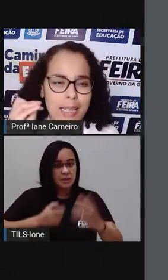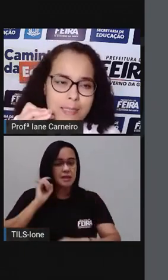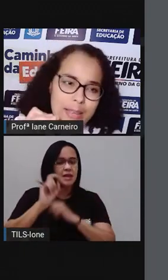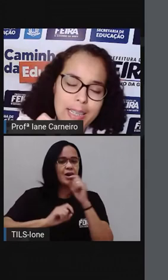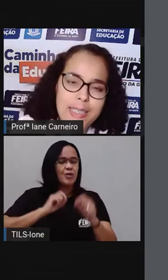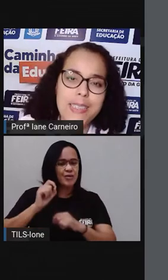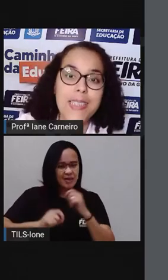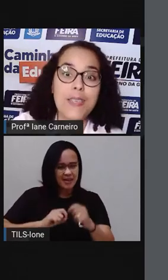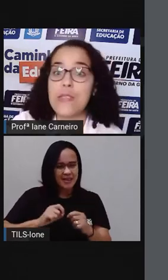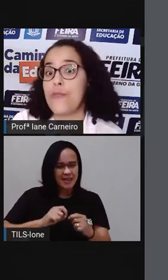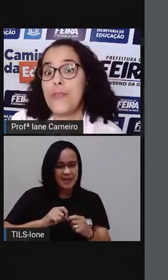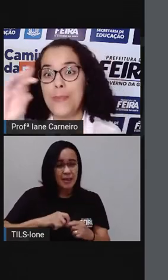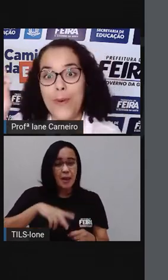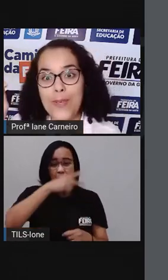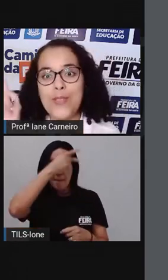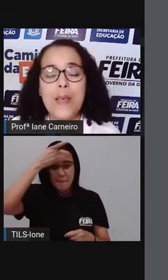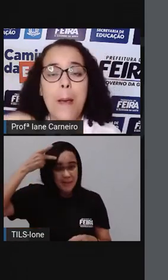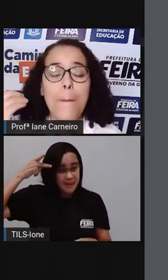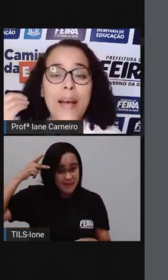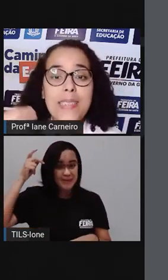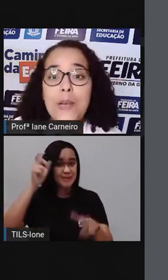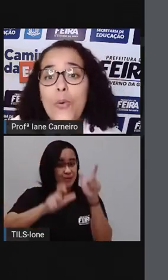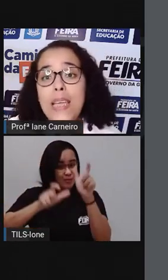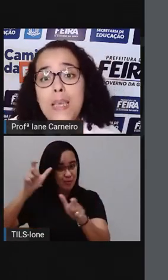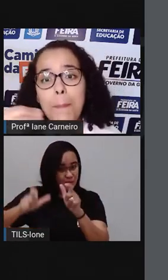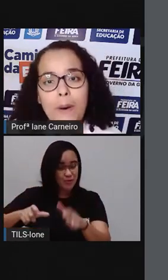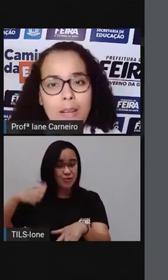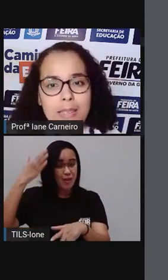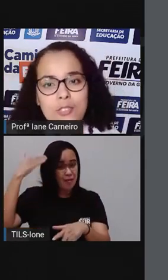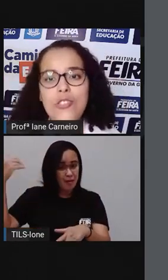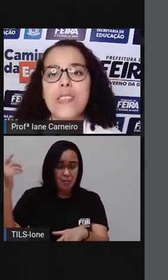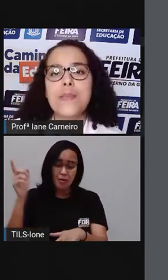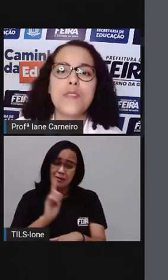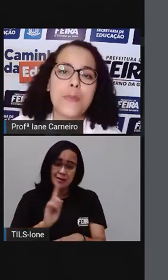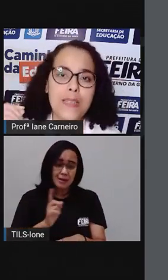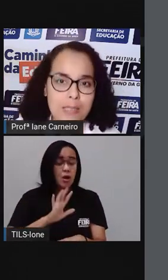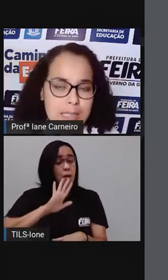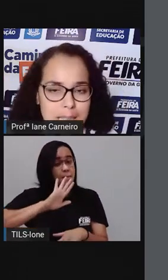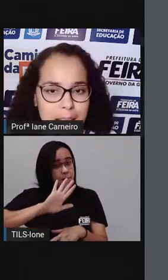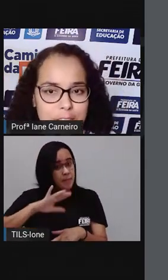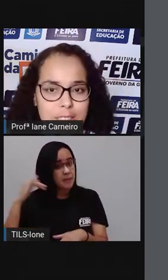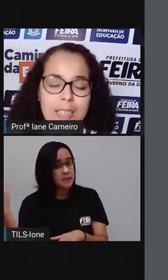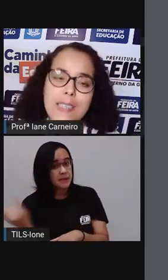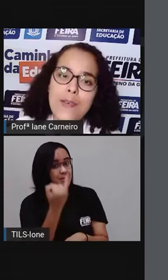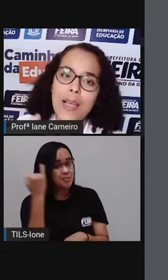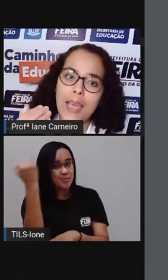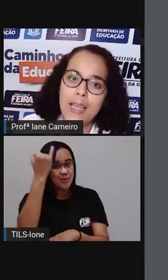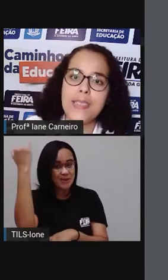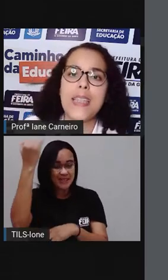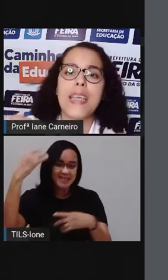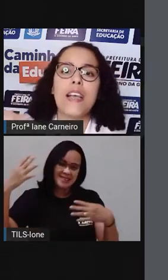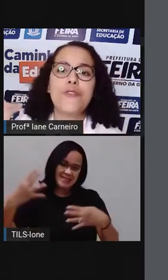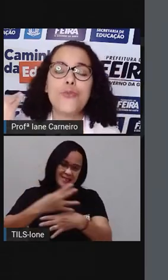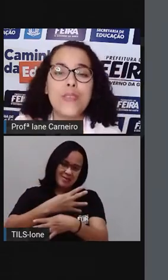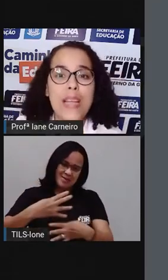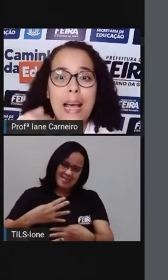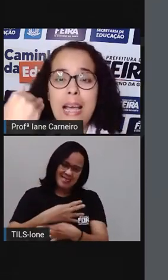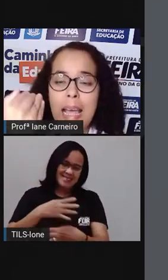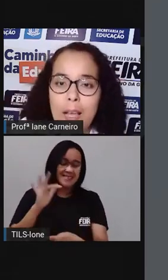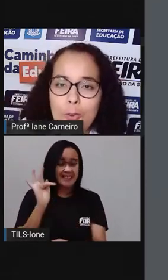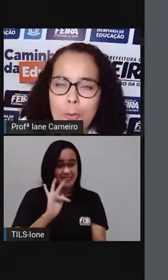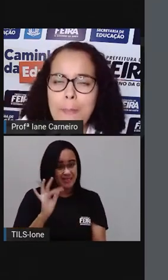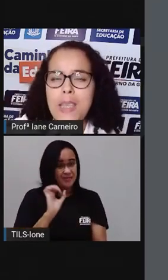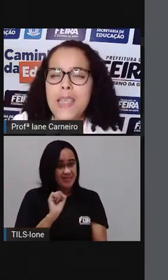feirenses, aqueles feirenses que não são famosos, mas são importantíssimos para a nossa cidade. São aqueles, né, que ajudam